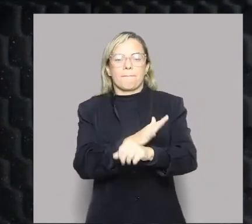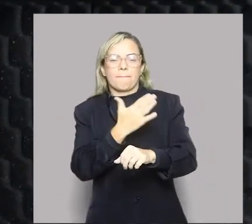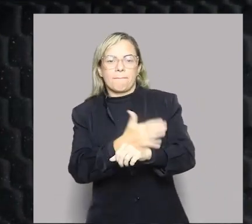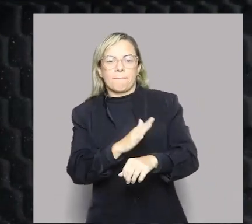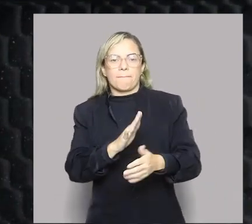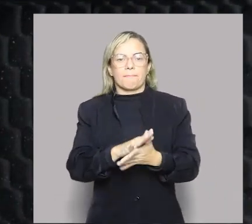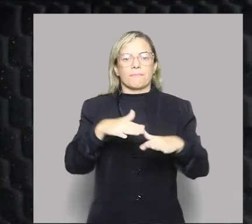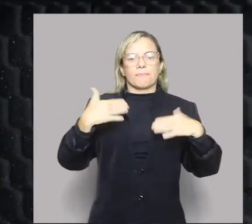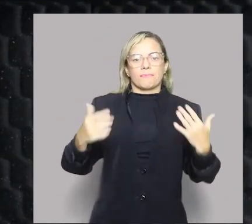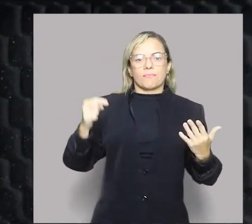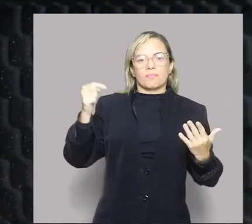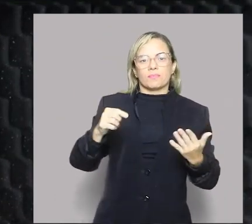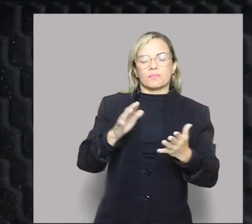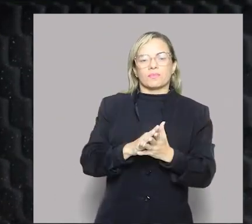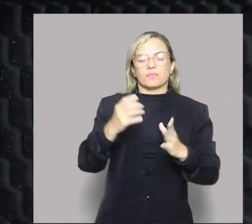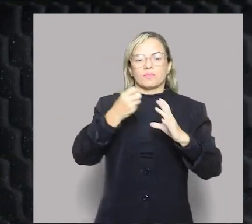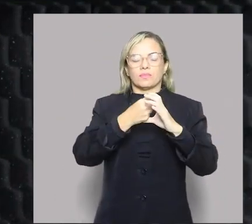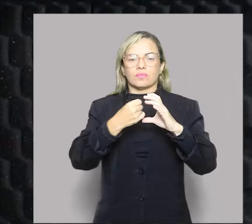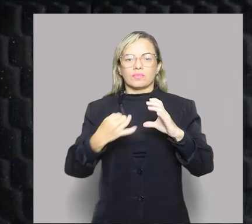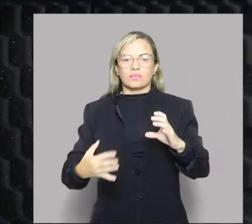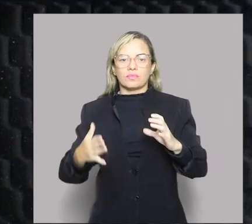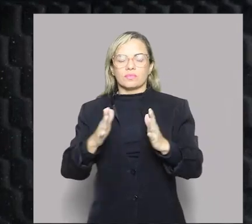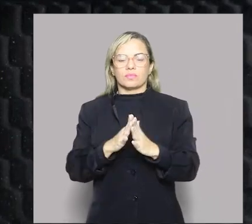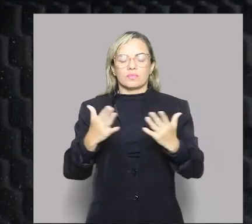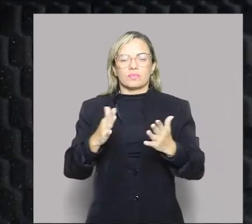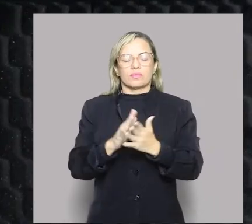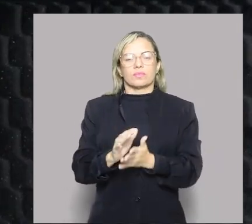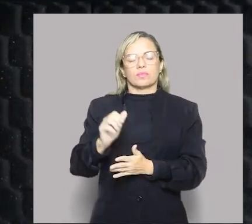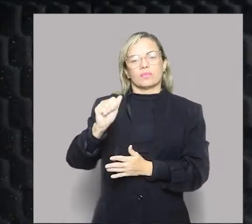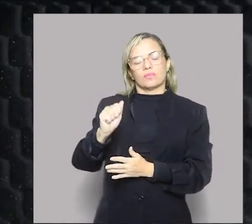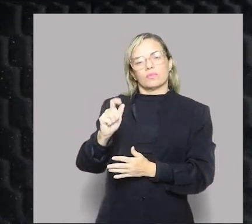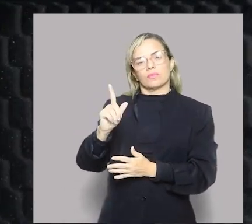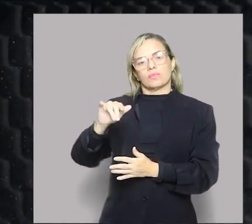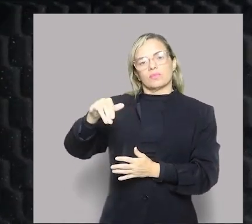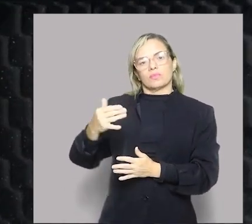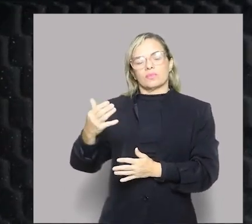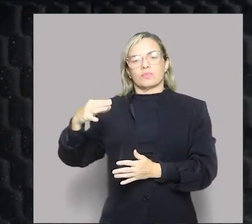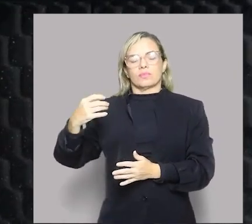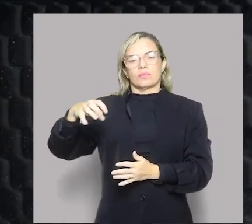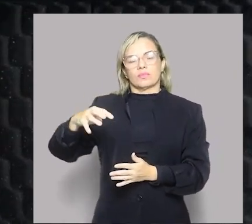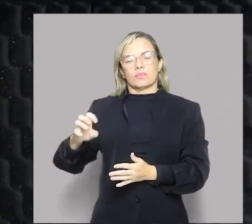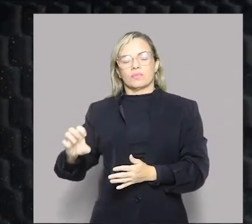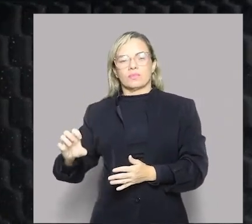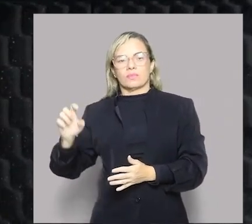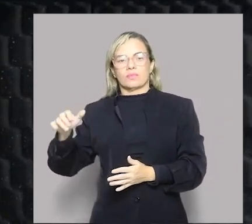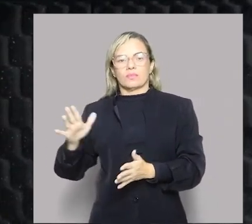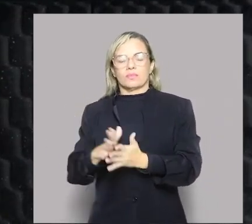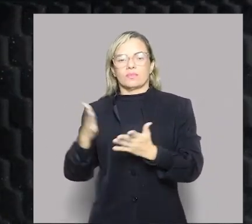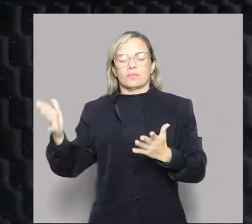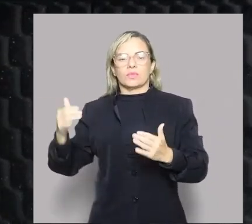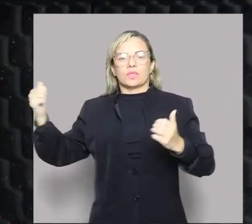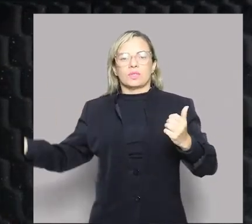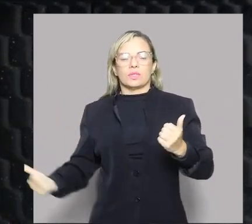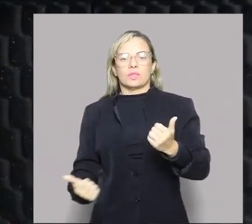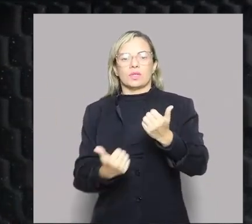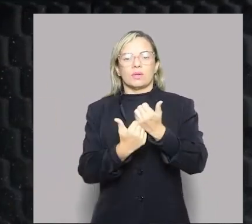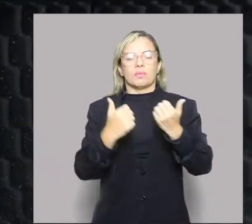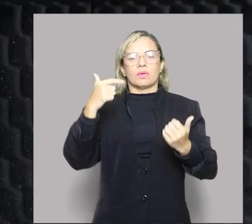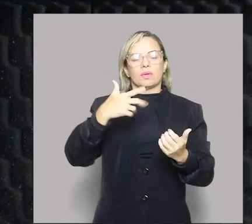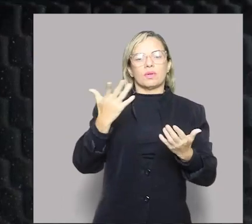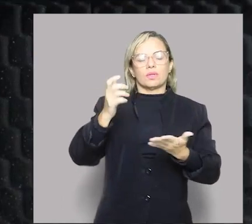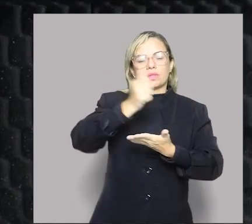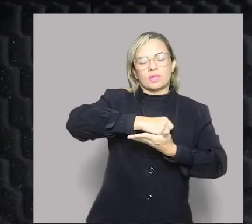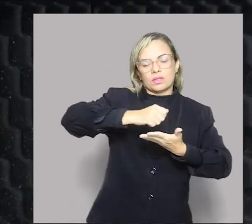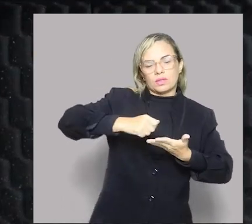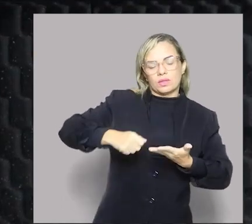seja um aspecto adjacente, um aspecto apenas no nível de acessórios, ela vai